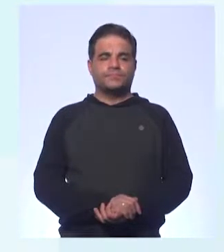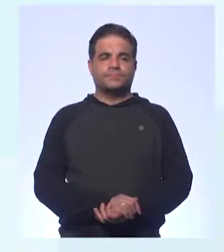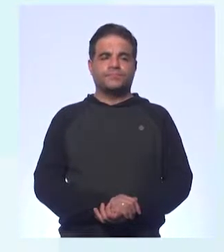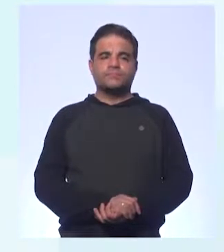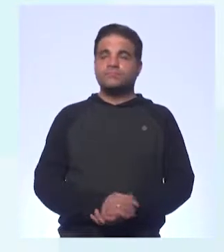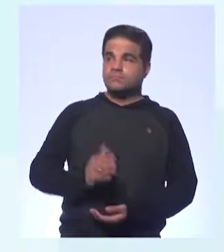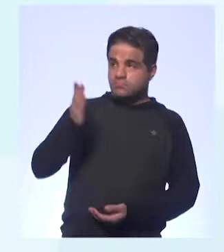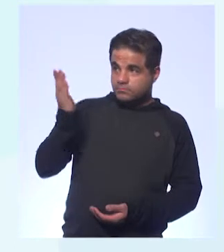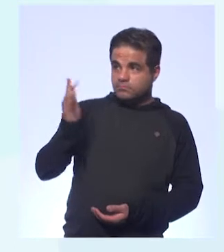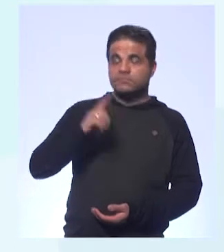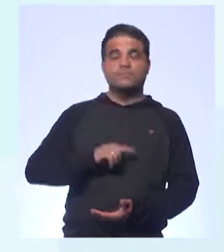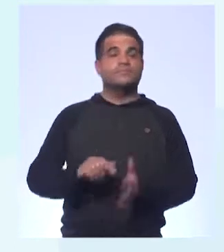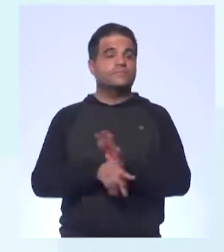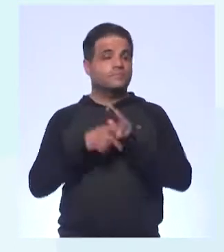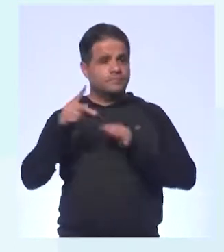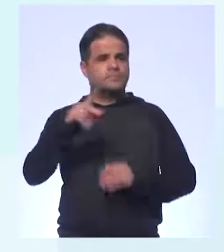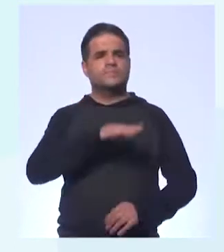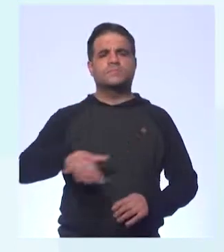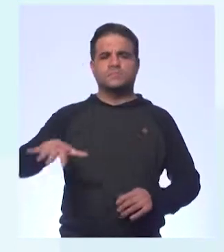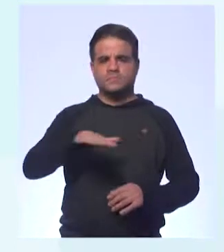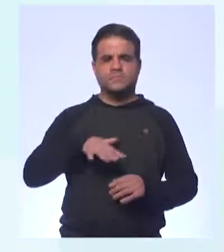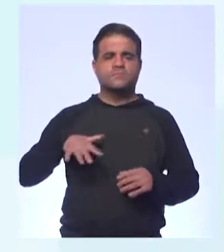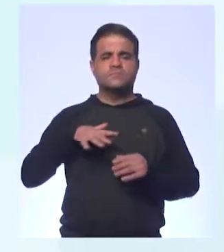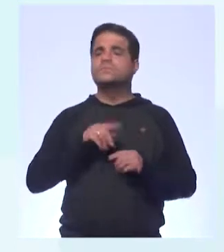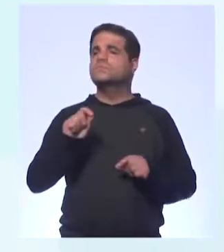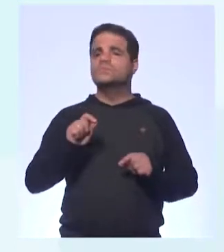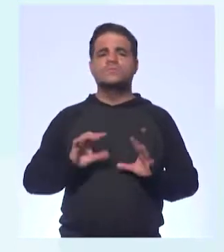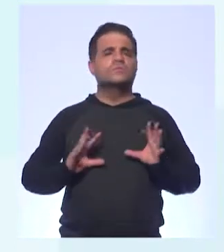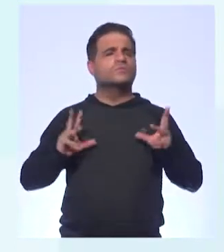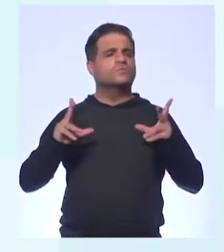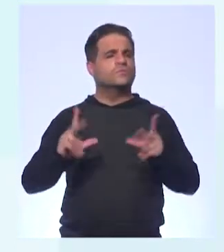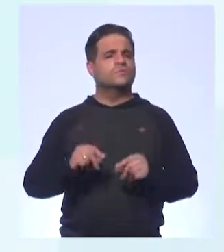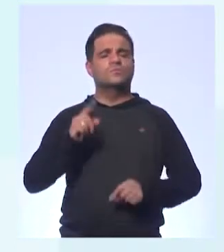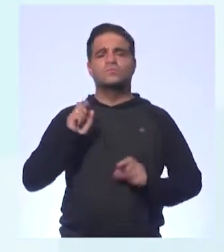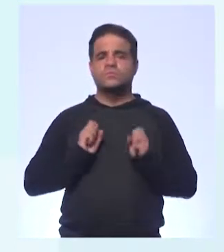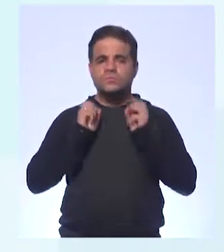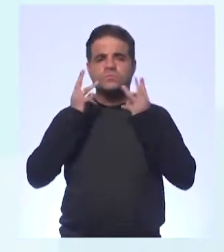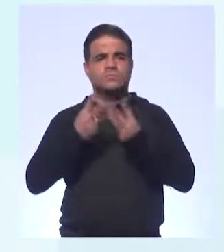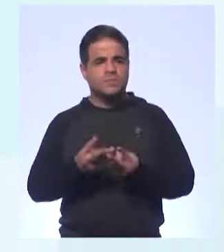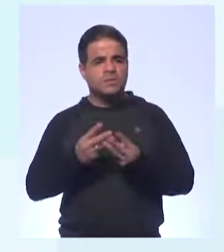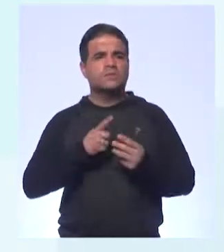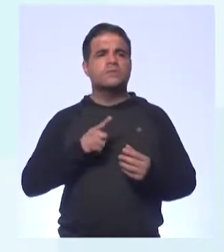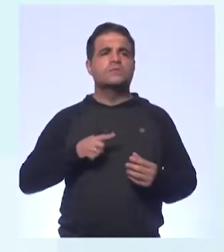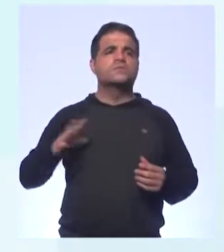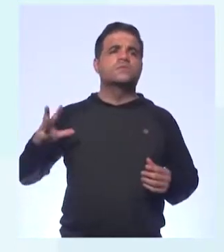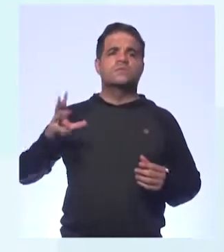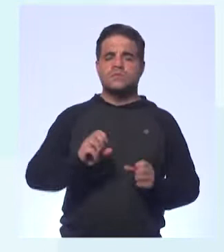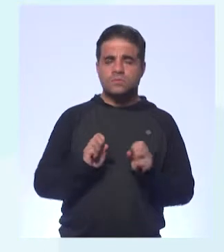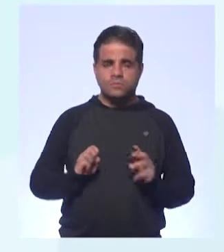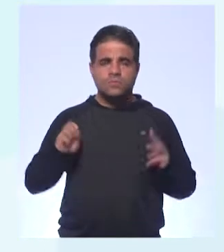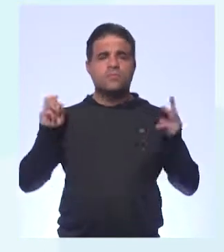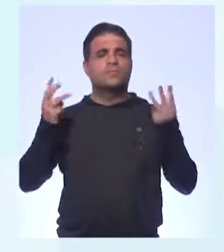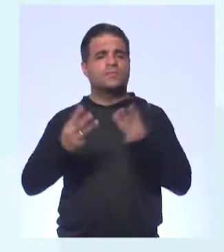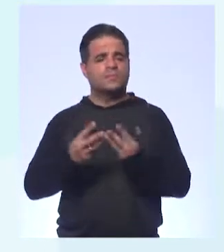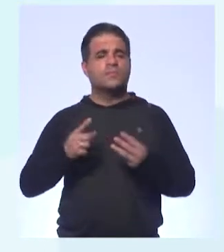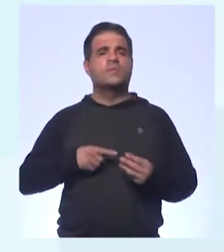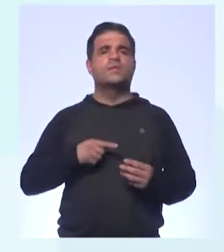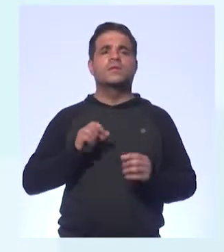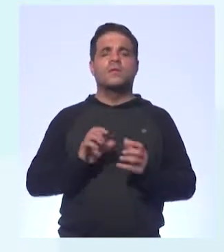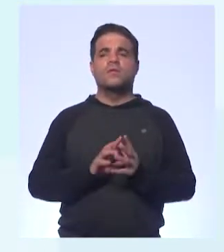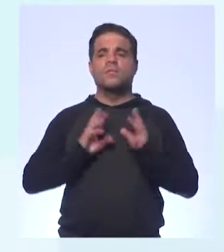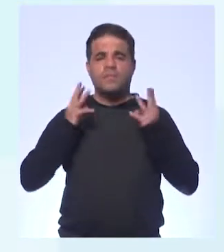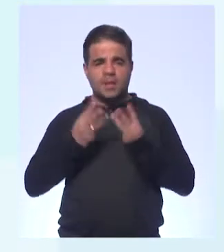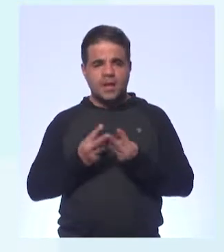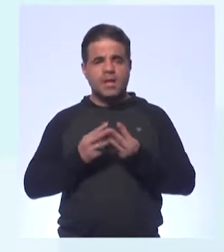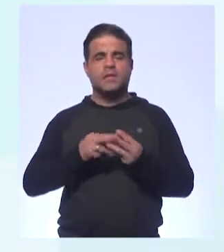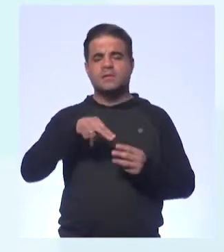E aqui eu tenho as propriedades gerais. As gerais é que todas as matérias têm. Então, todas as matérias elas têm massa,